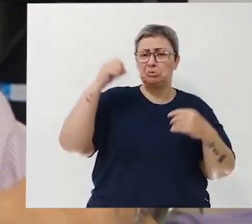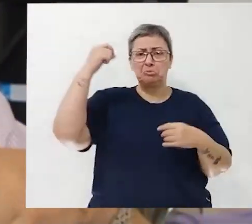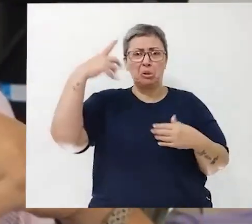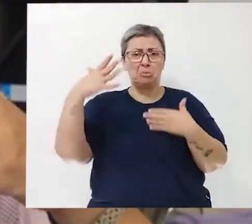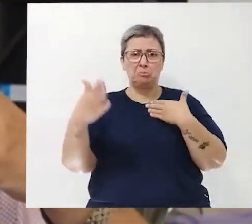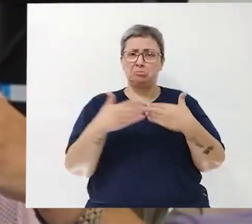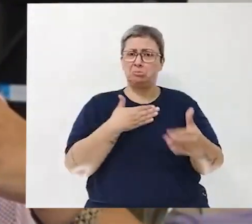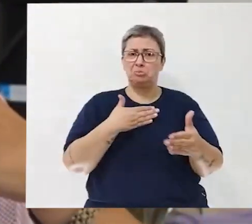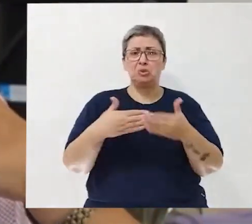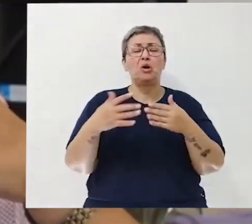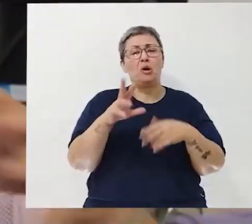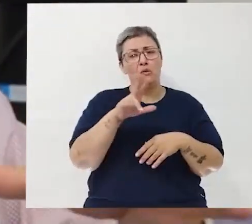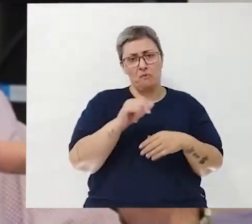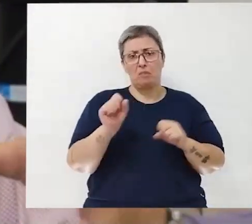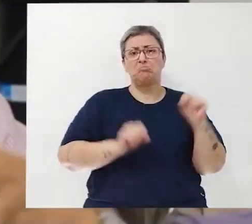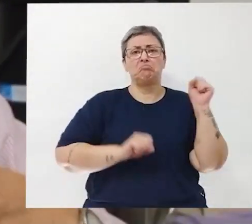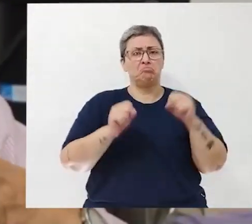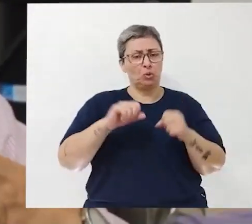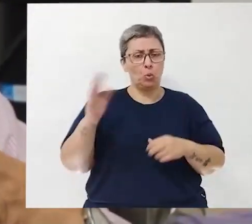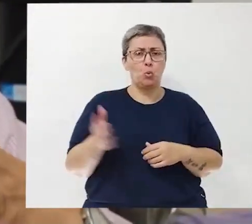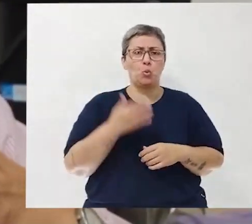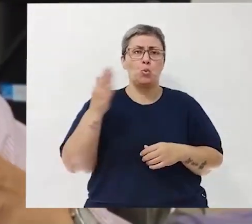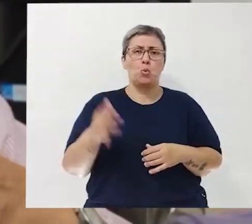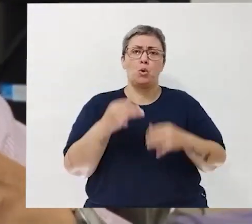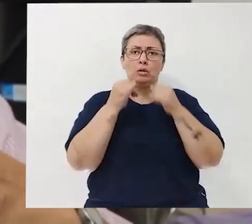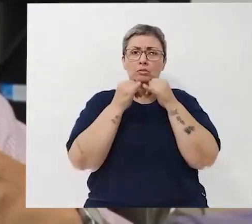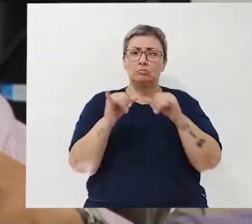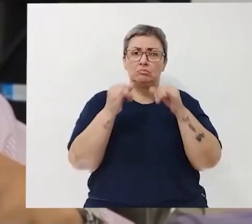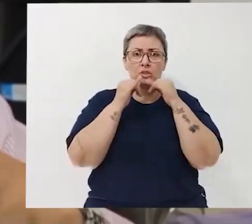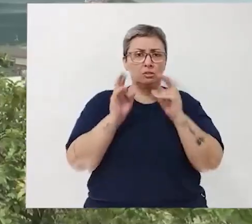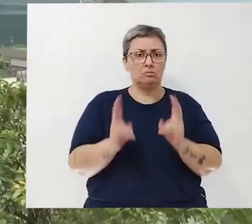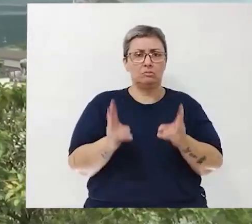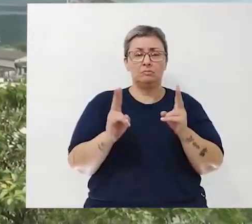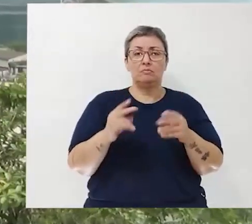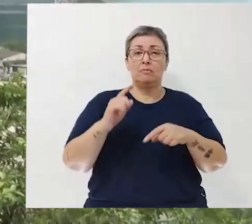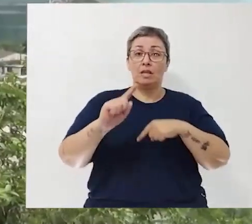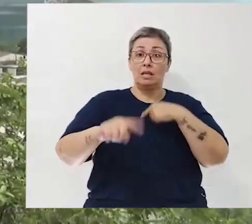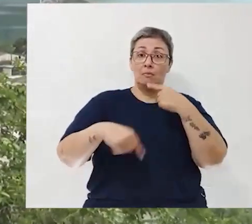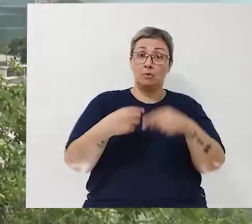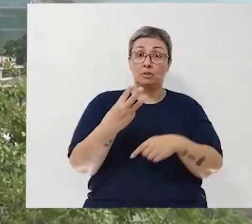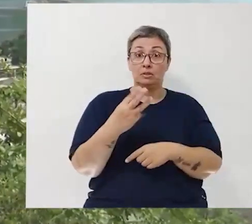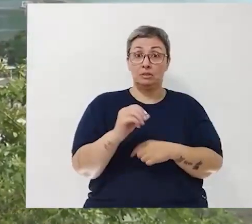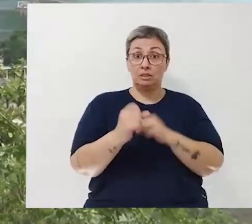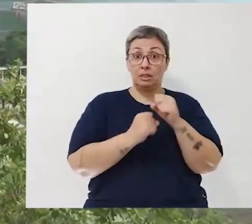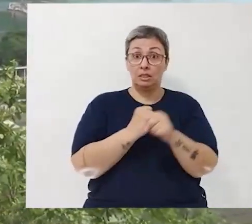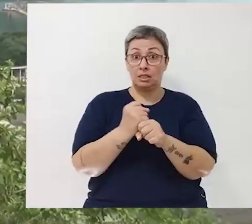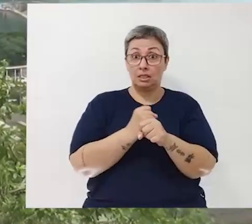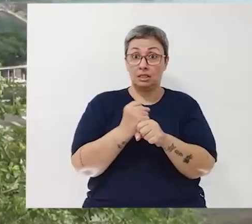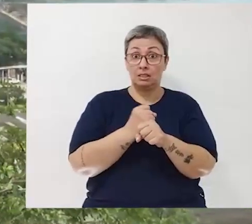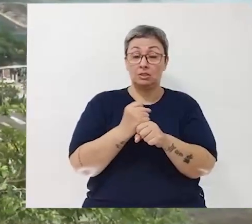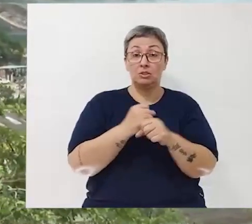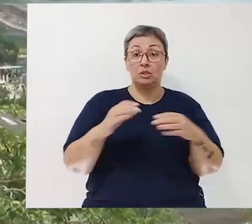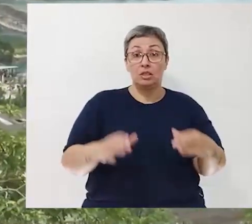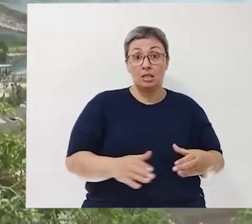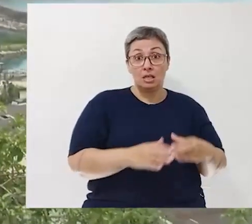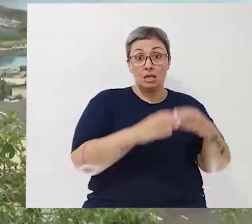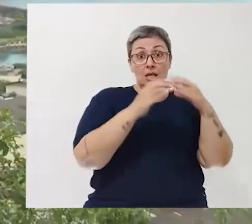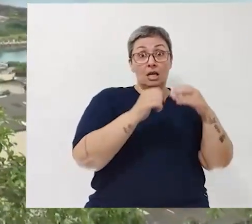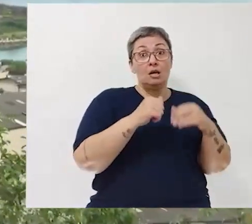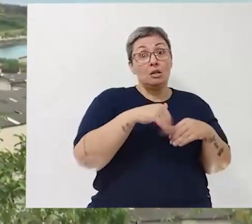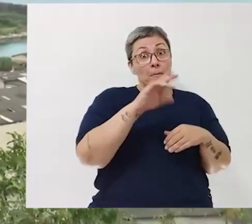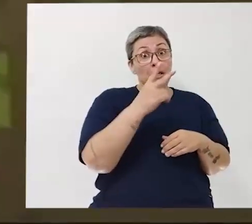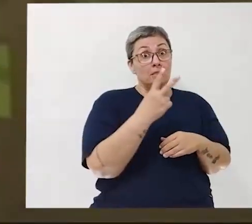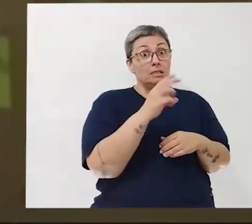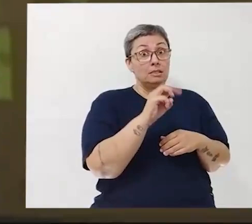nublado, ela vai estar sempre gerando energia elétrica, continuamente. Depois de 30 anos de produção, Angra 1 tem fôlego para